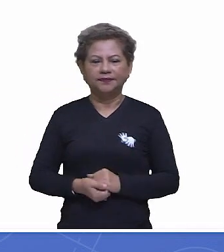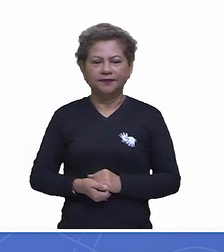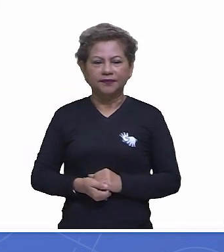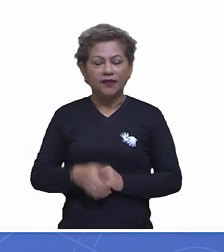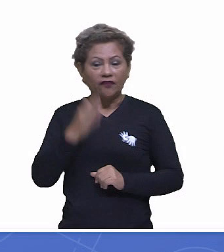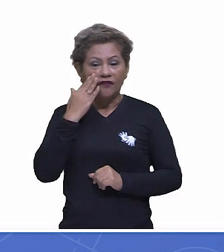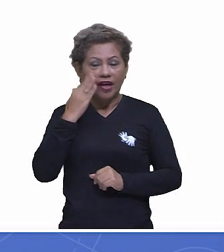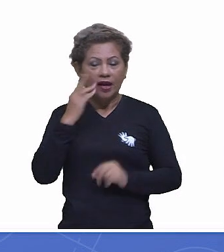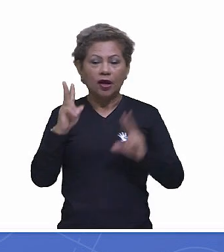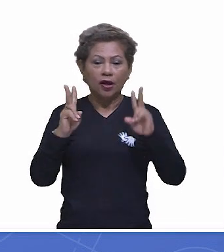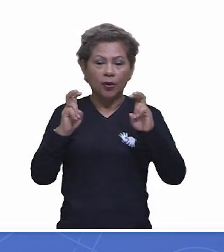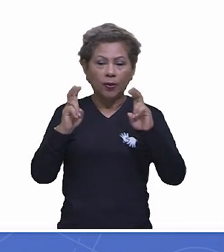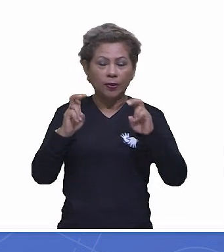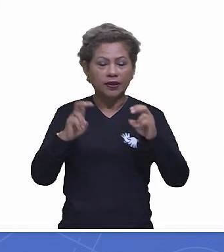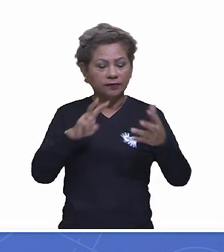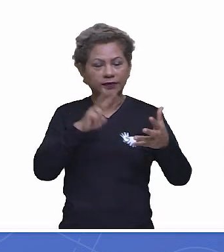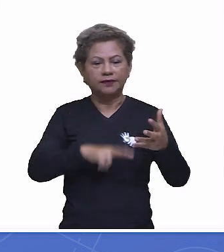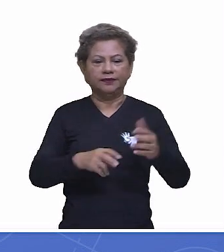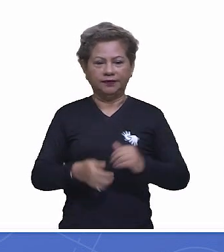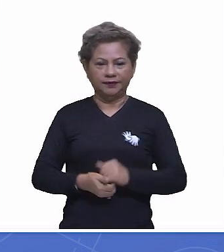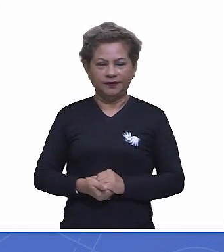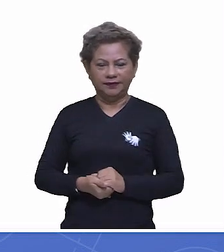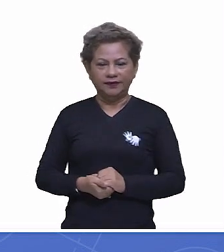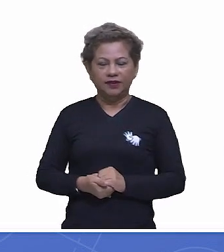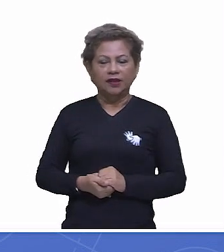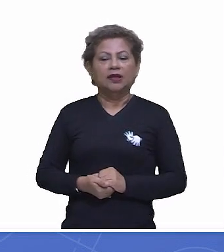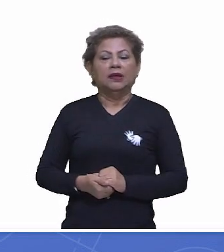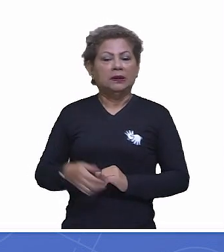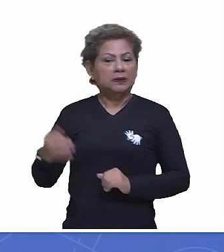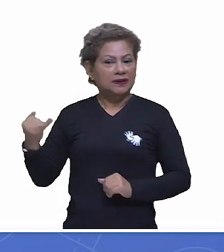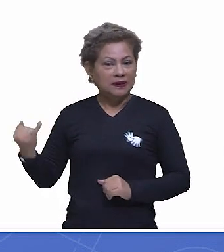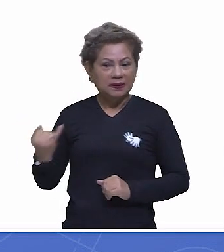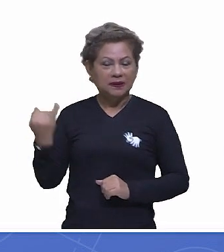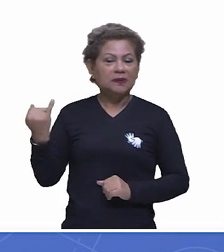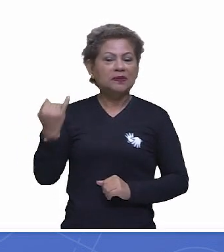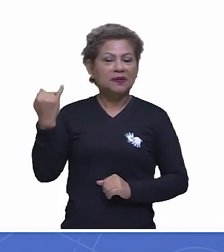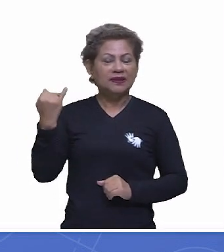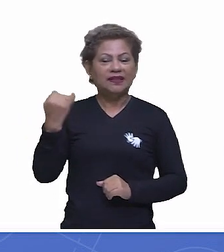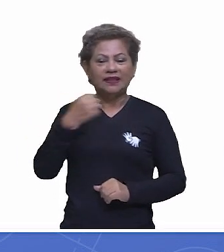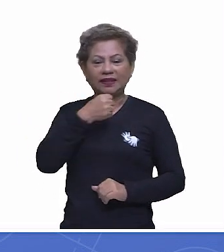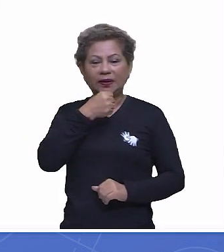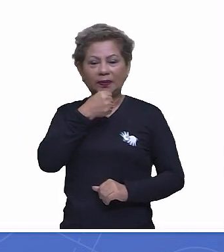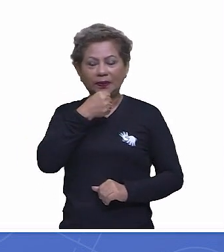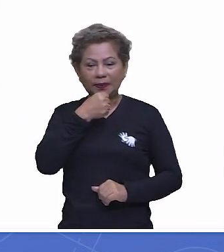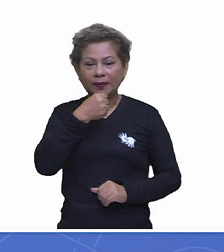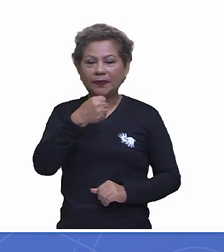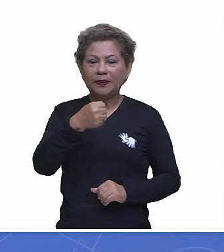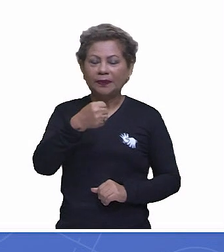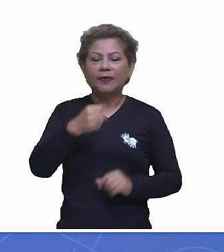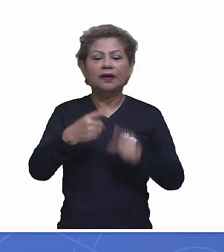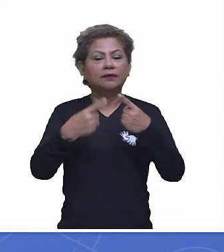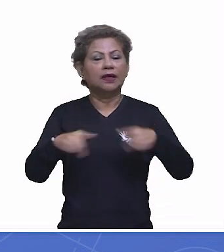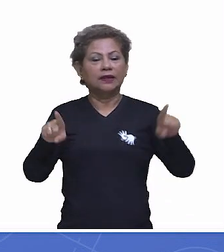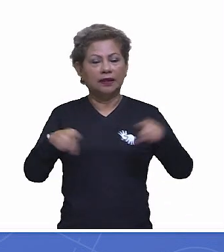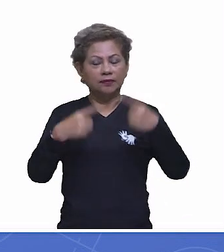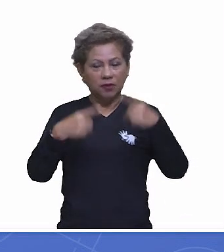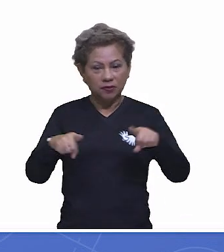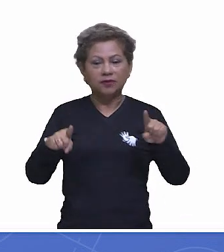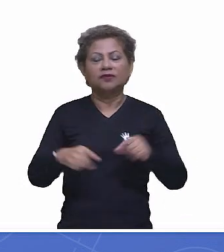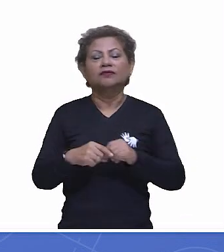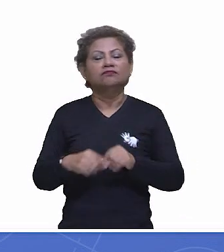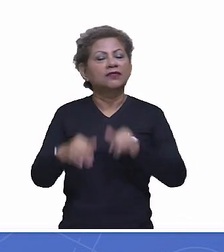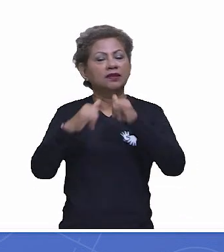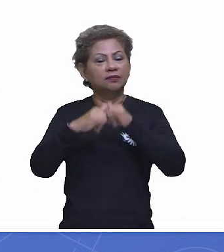nós temos aqui. The King of Pop is dead. Então, nós já temos uma informação muito importante aqui, né, que é o título, ele